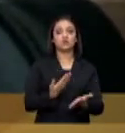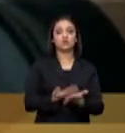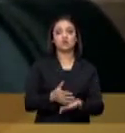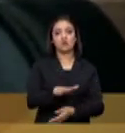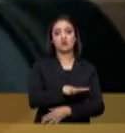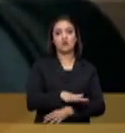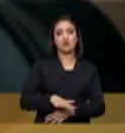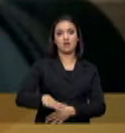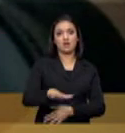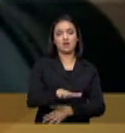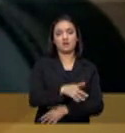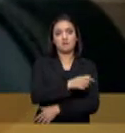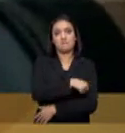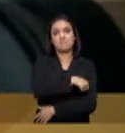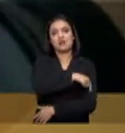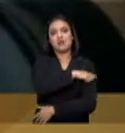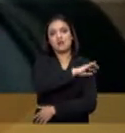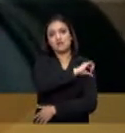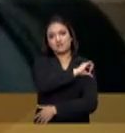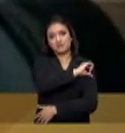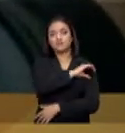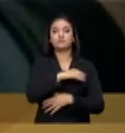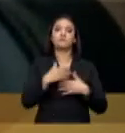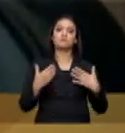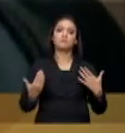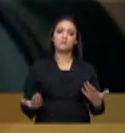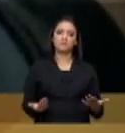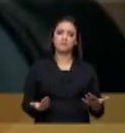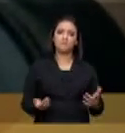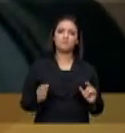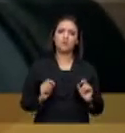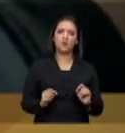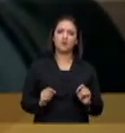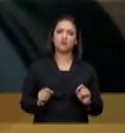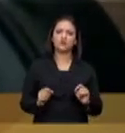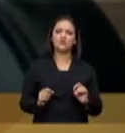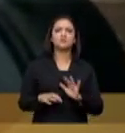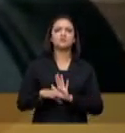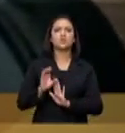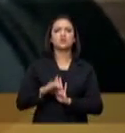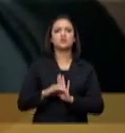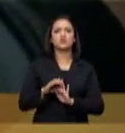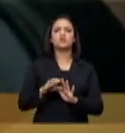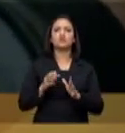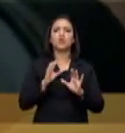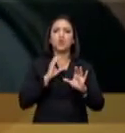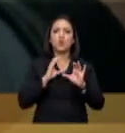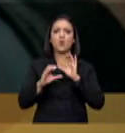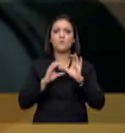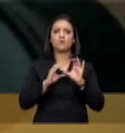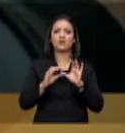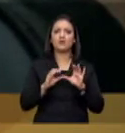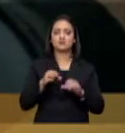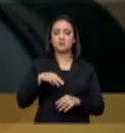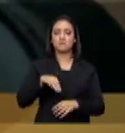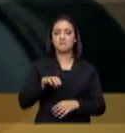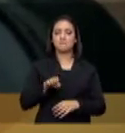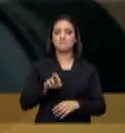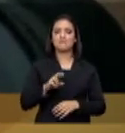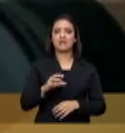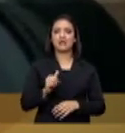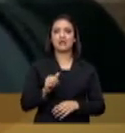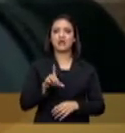educação básica. A definição legal de comunicação mercadológica é toda e